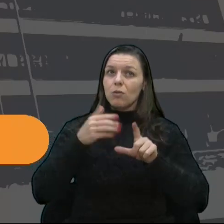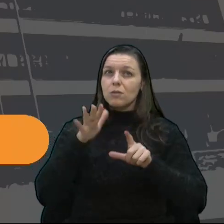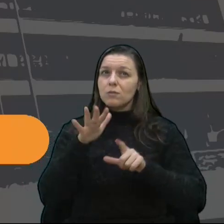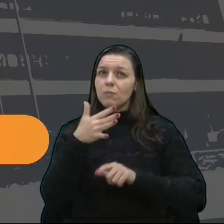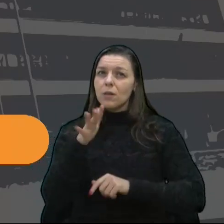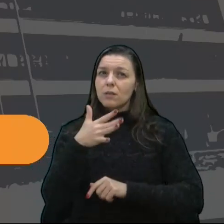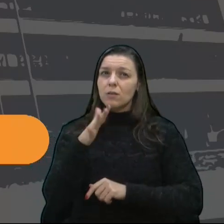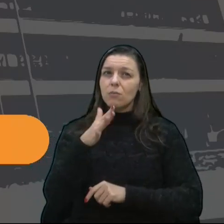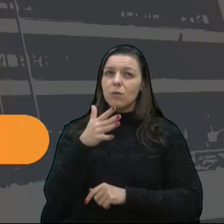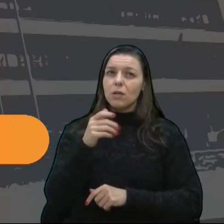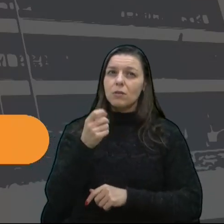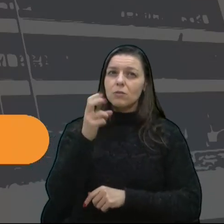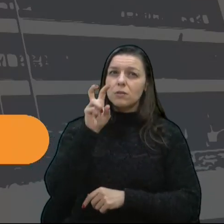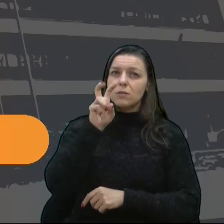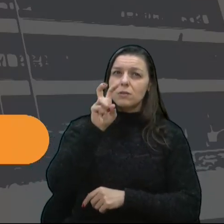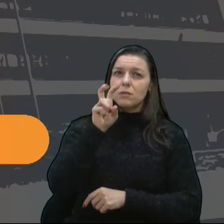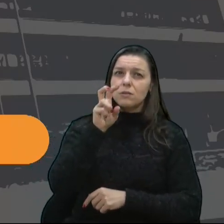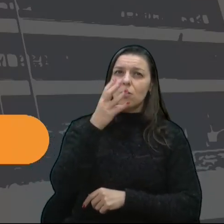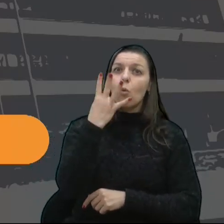a gente teve